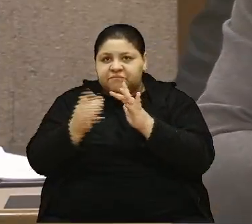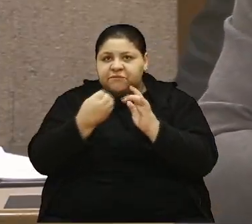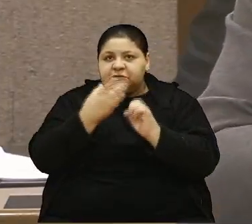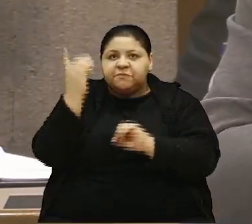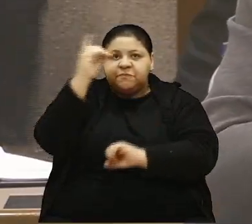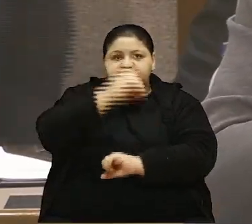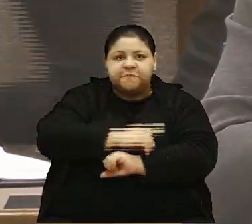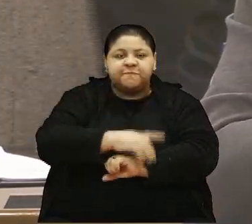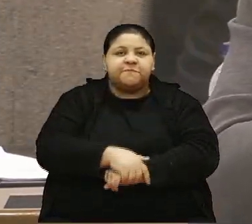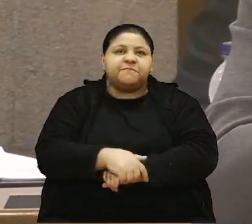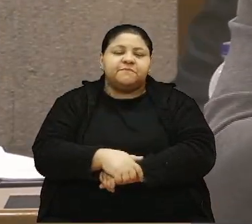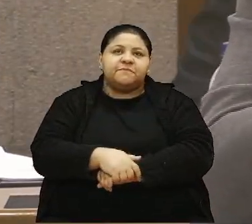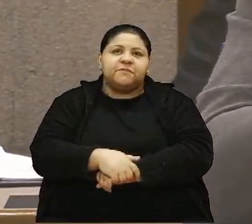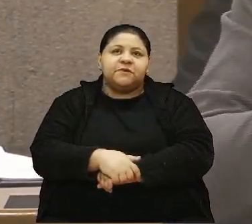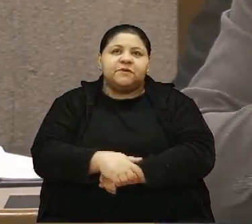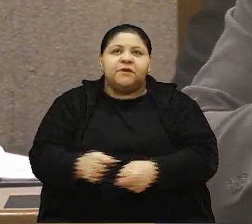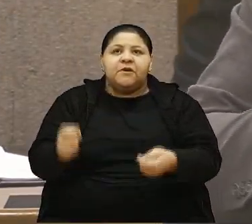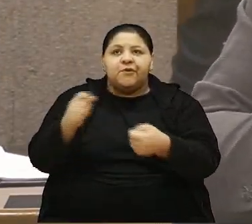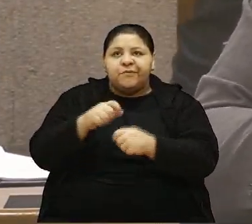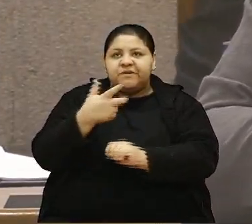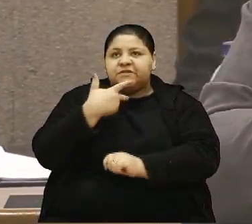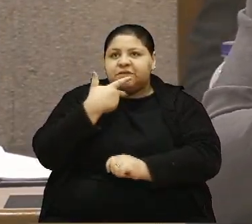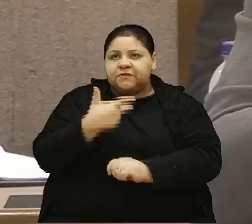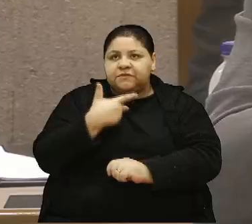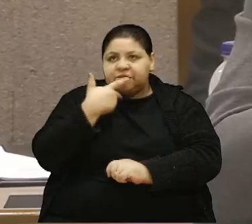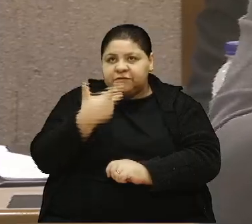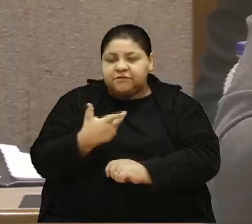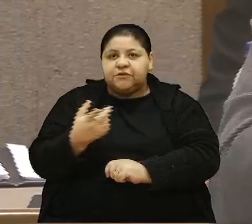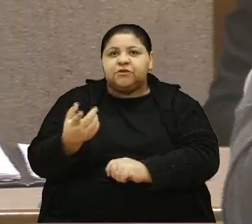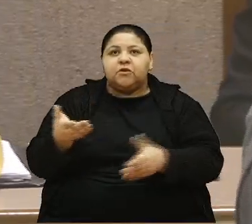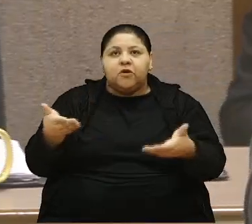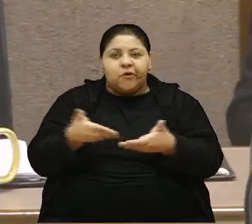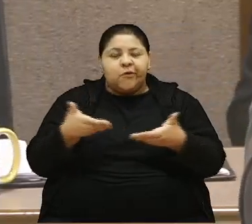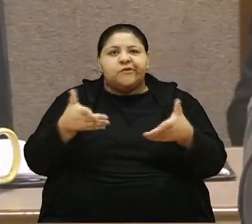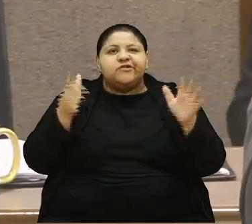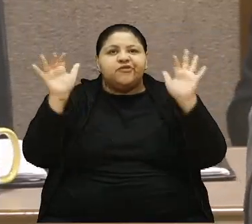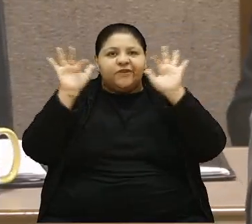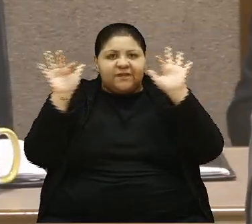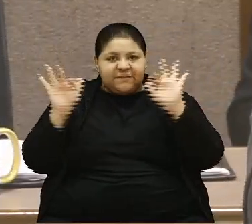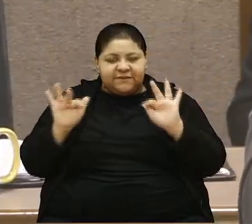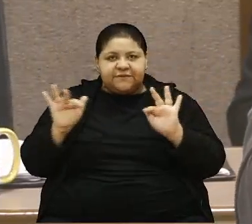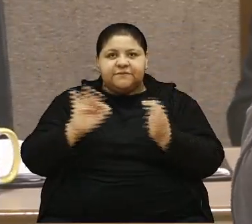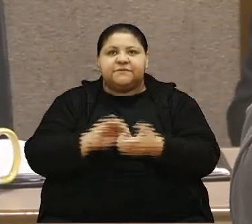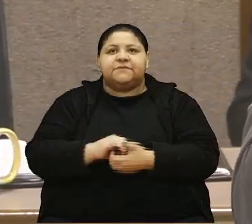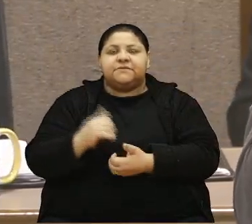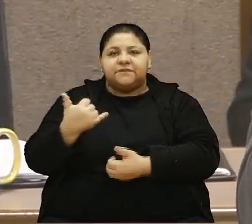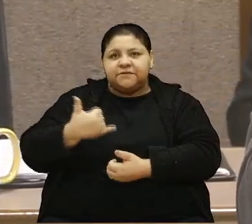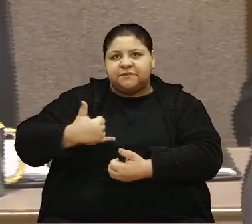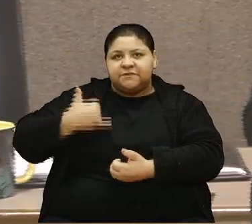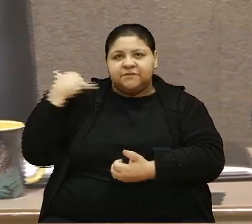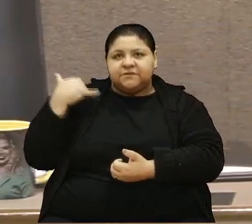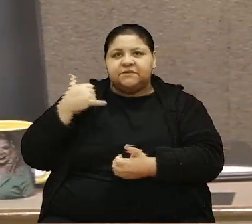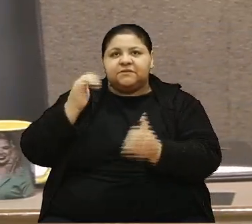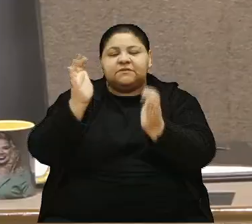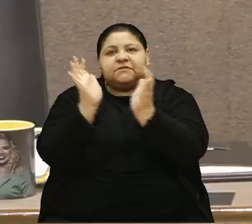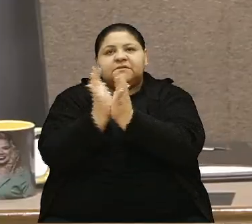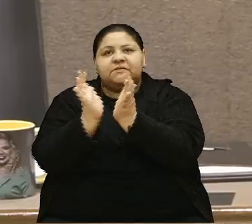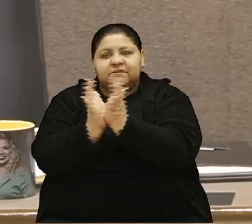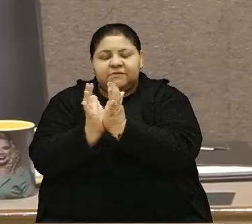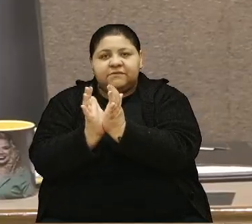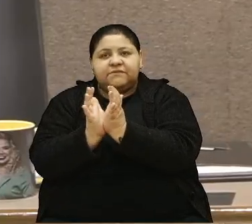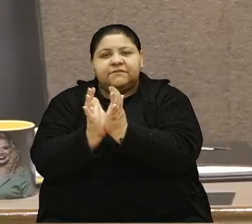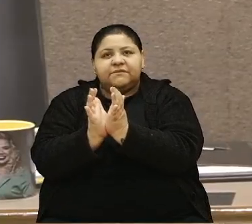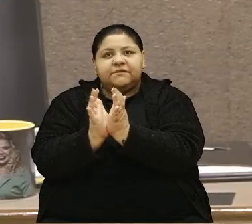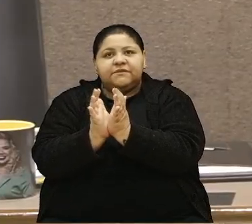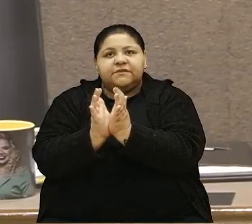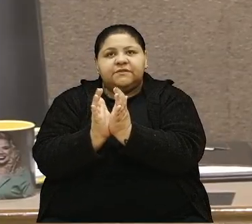dia. Não poderia deixar de passar o dia de hoje muito feliz pelo aniversário da nossa colega